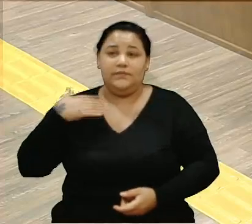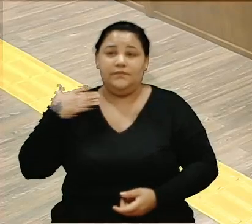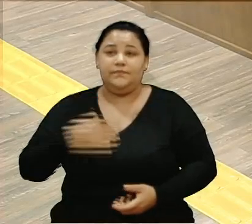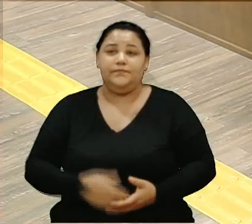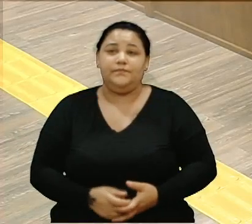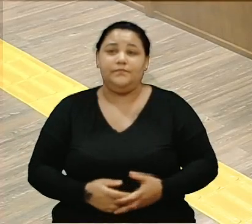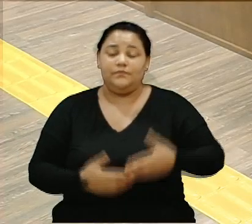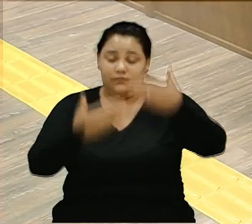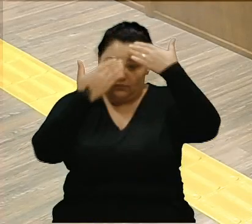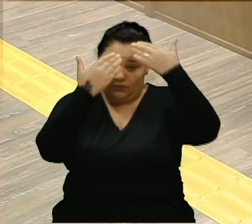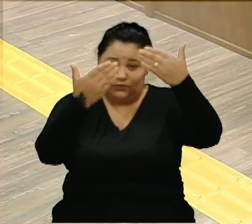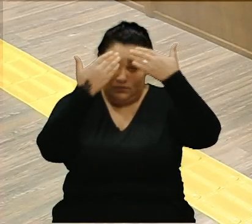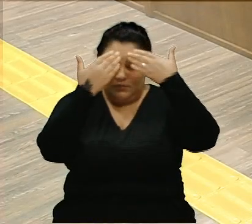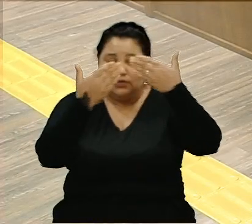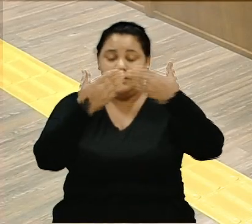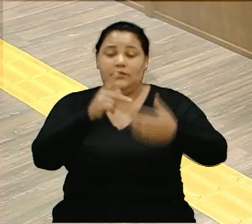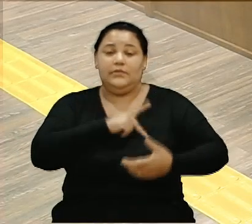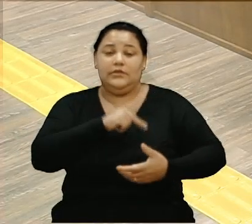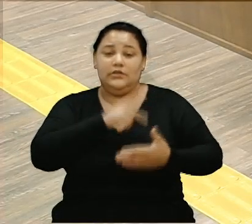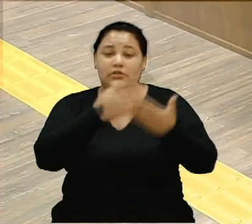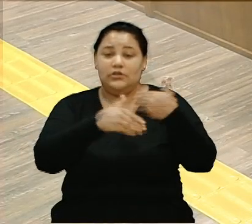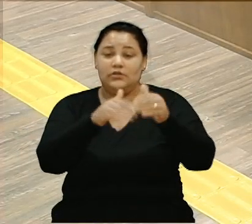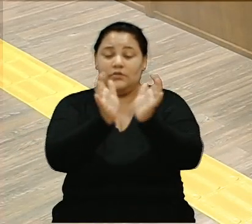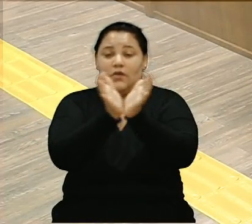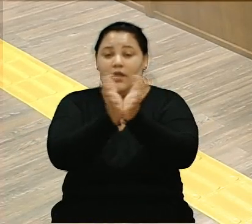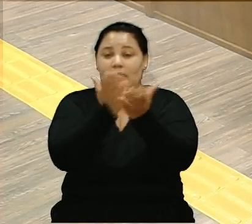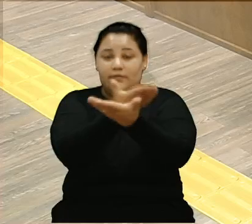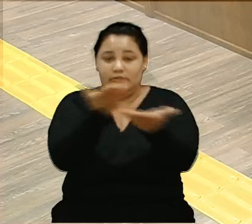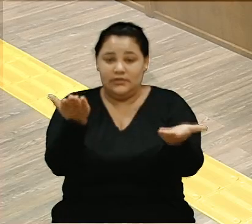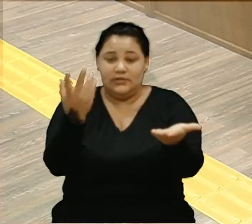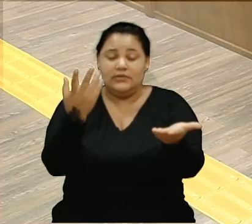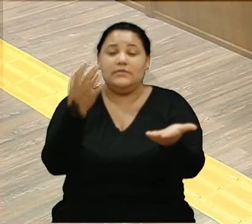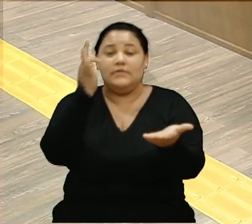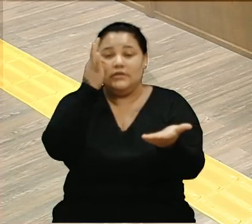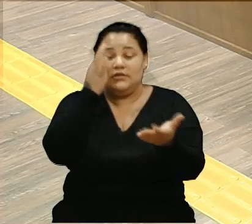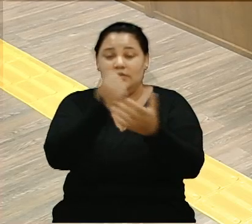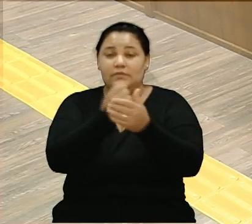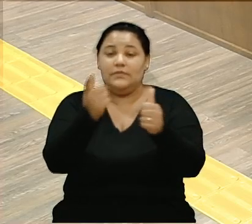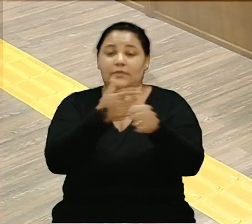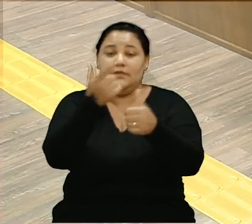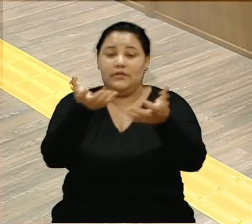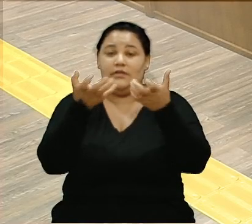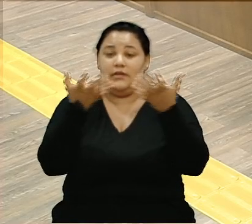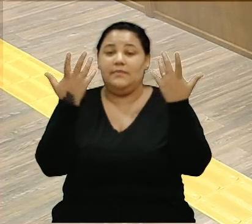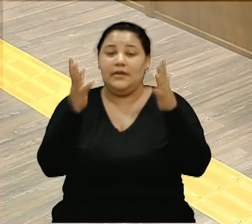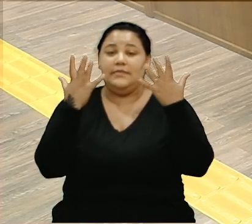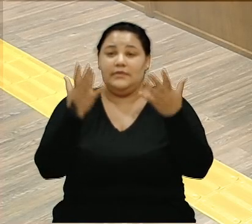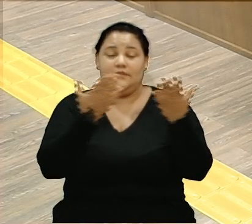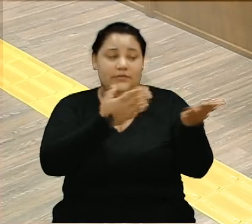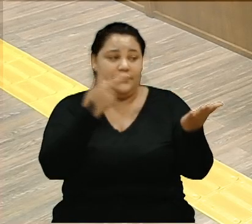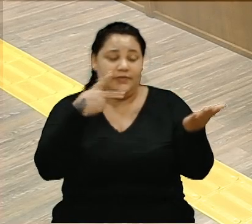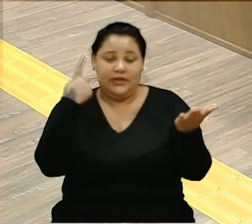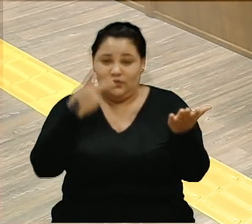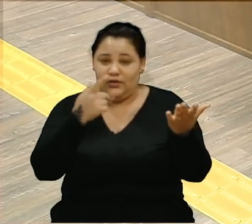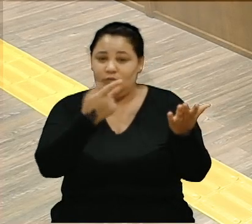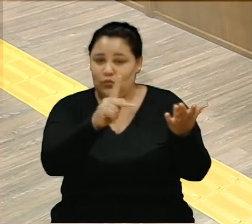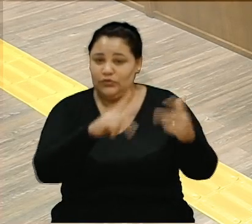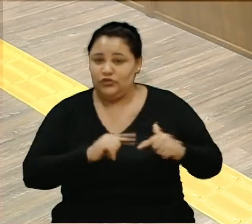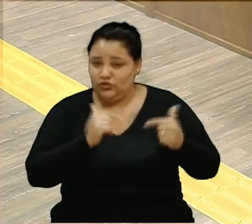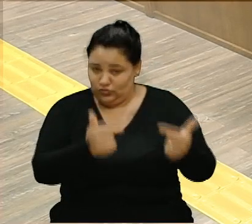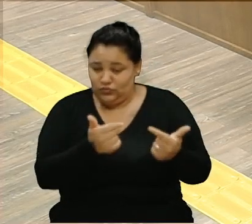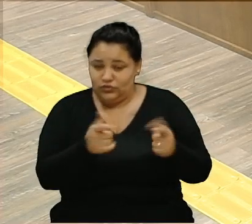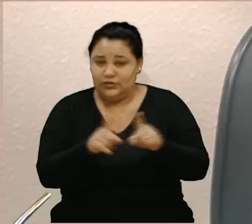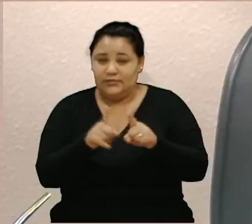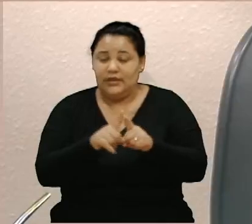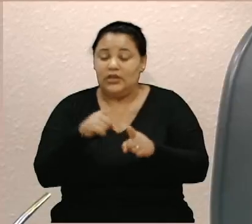Obrigada, presidente, nobres colegas vereadores e vereadoras. Primeiramente, eu gostaria de lhe parabenizar, a vereadora Daiane, pela iniciativa. Nós